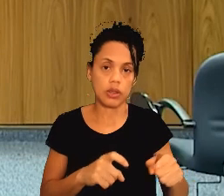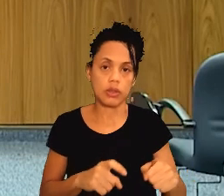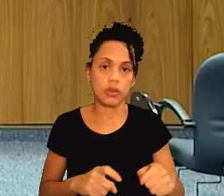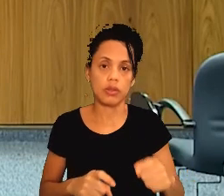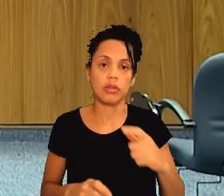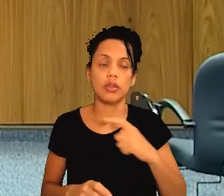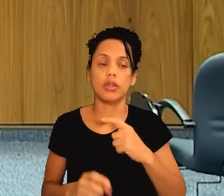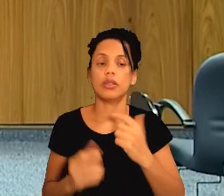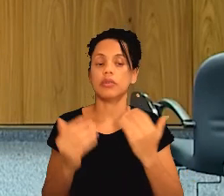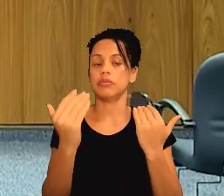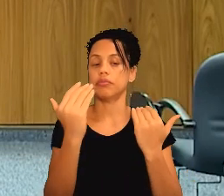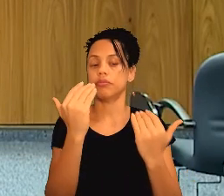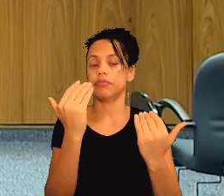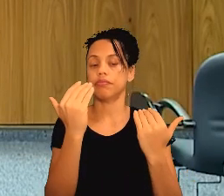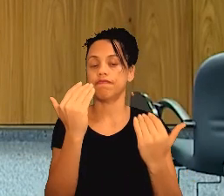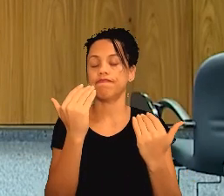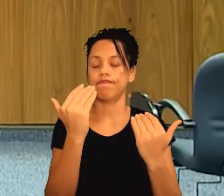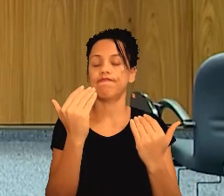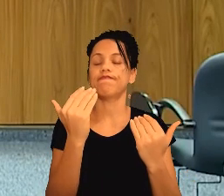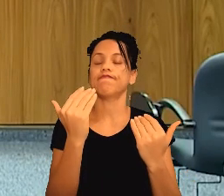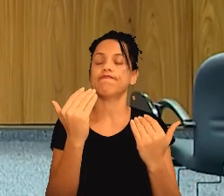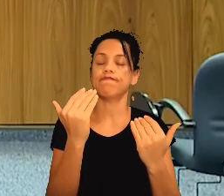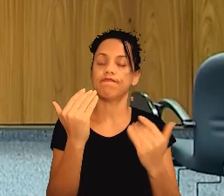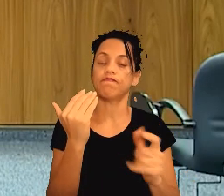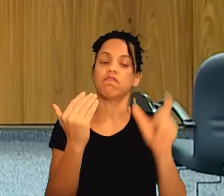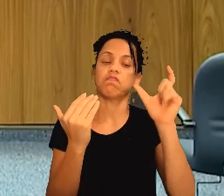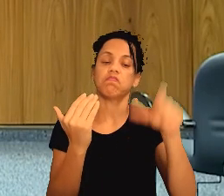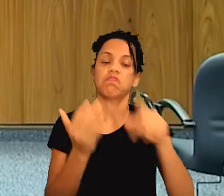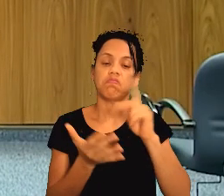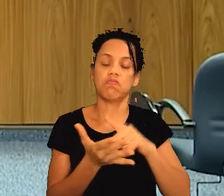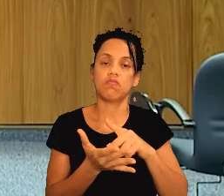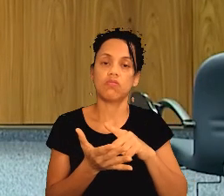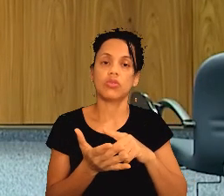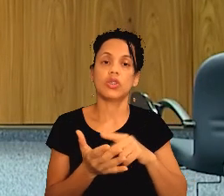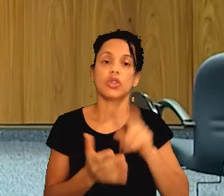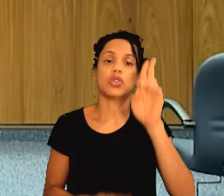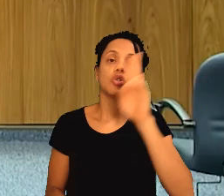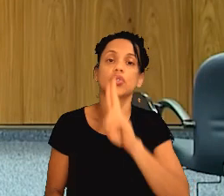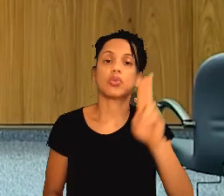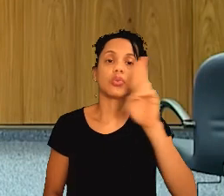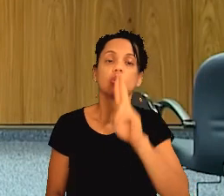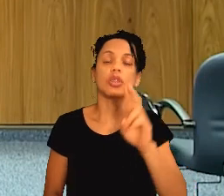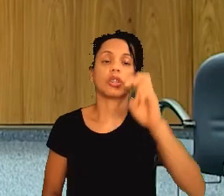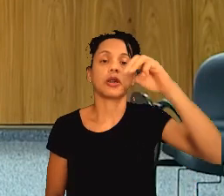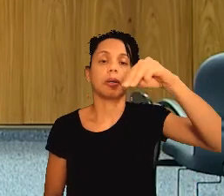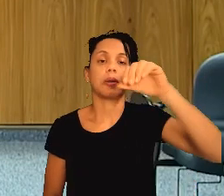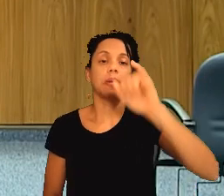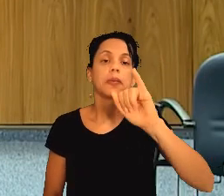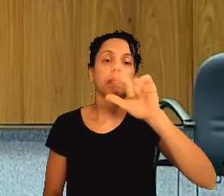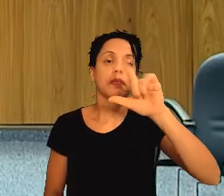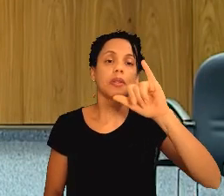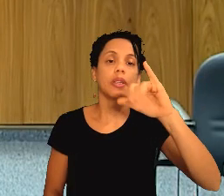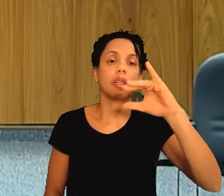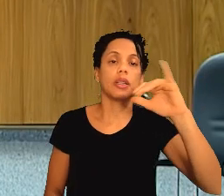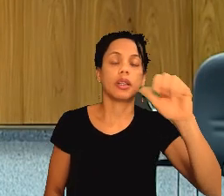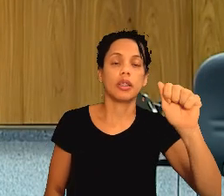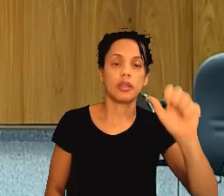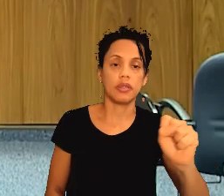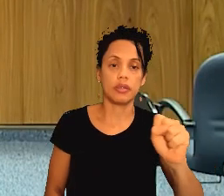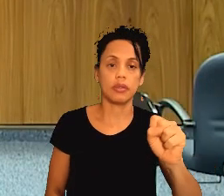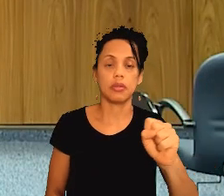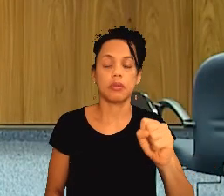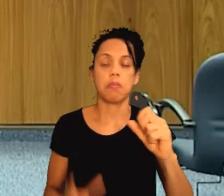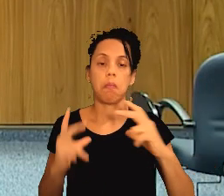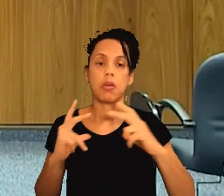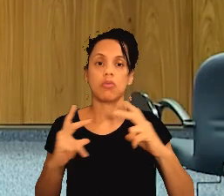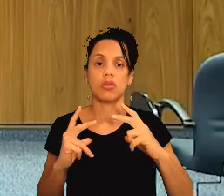títulos duvidosos, de origem duvidosa, estão usando milícias particulares. Por isso